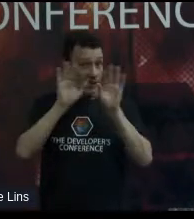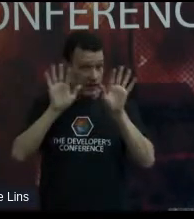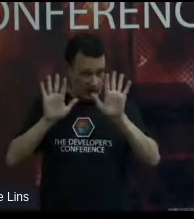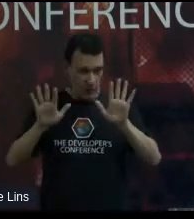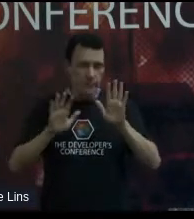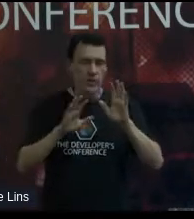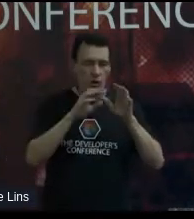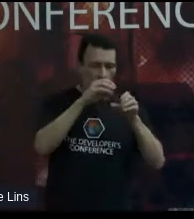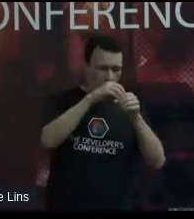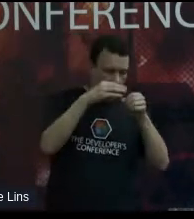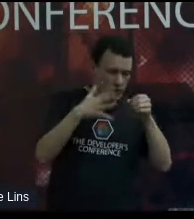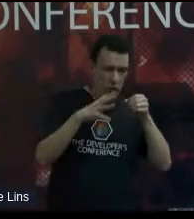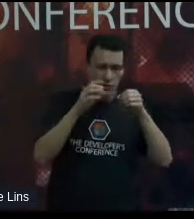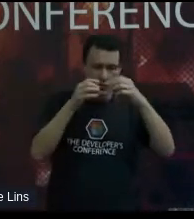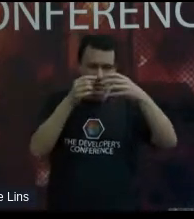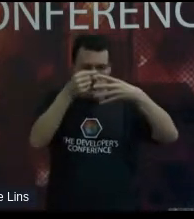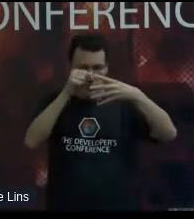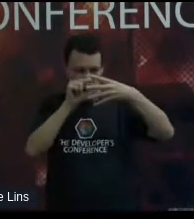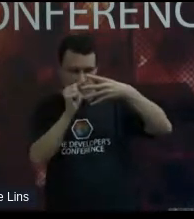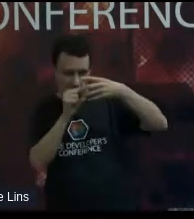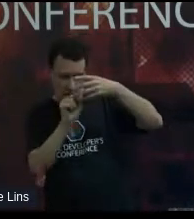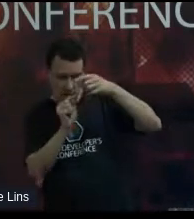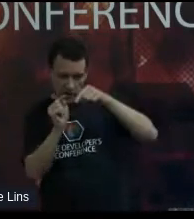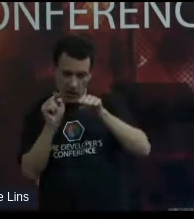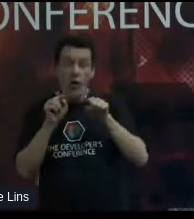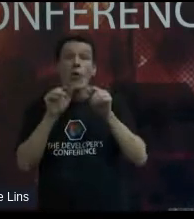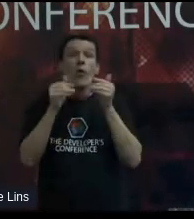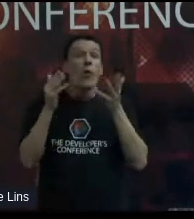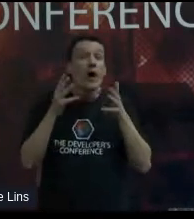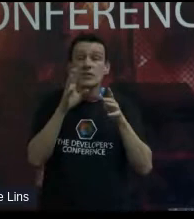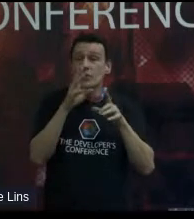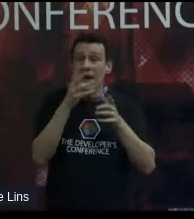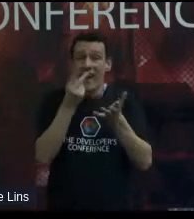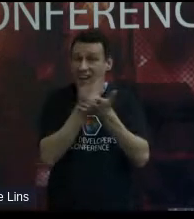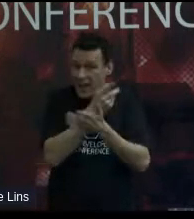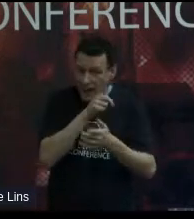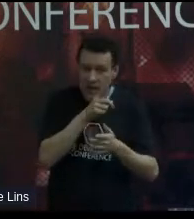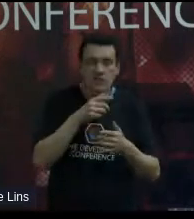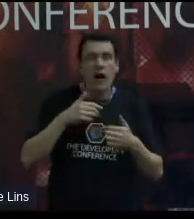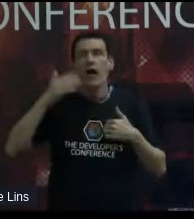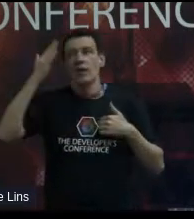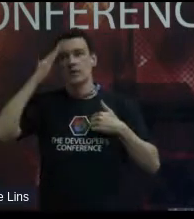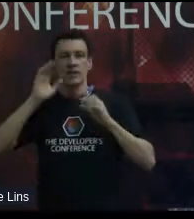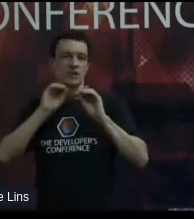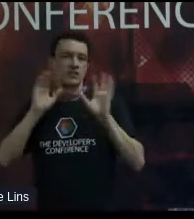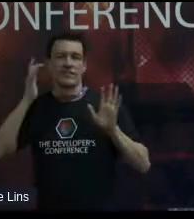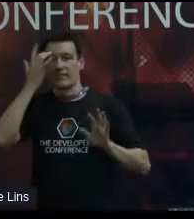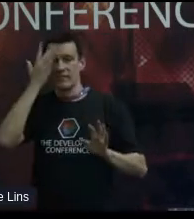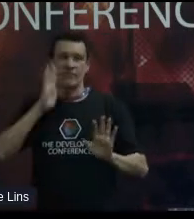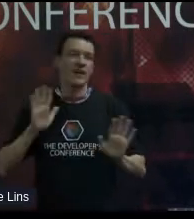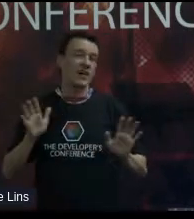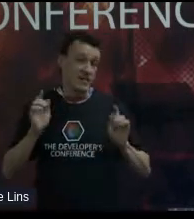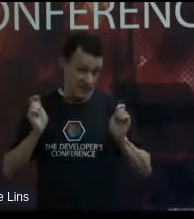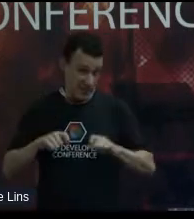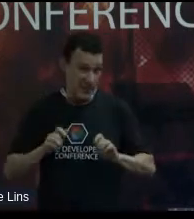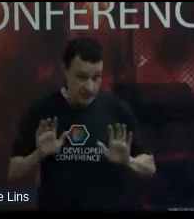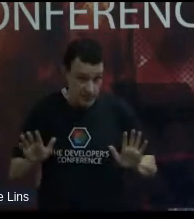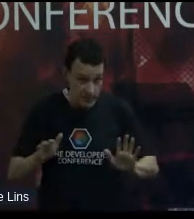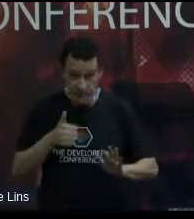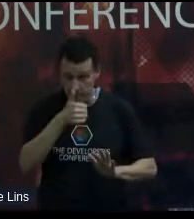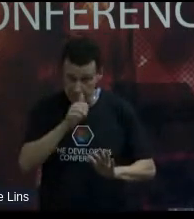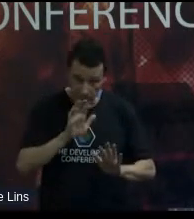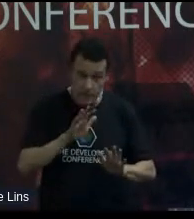mais facilidade, não são atendidas, né? Então, vocês percebem que essa questão da